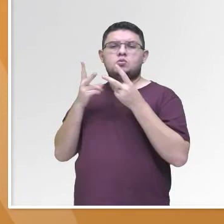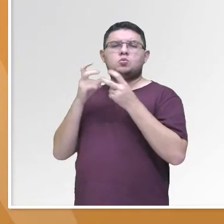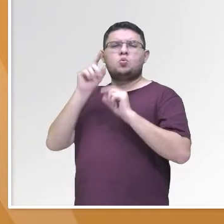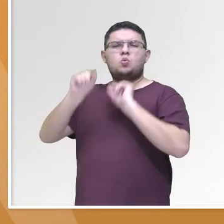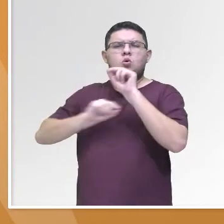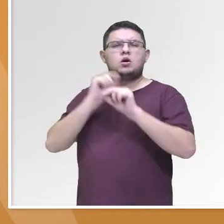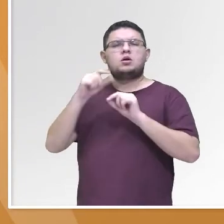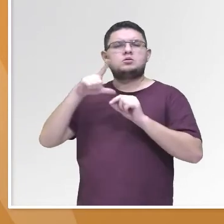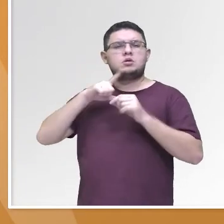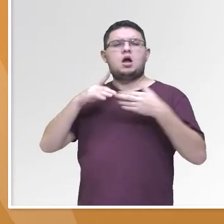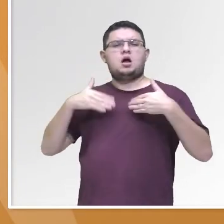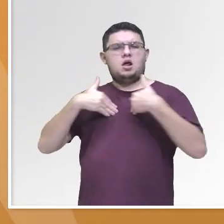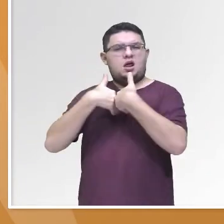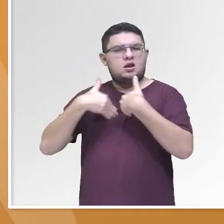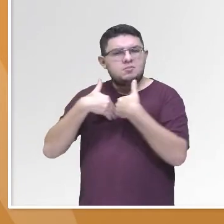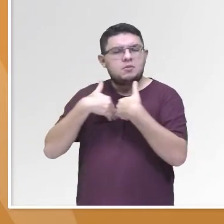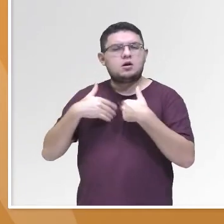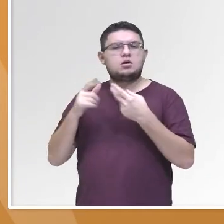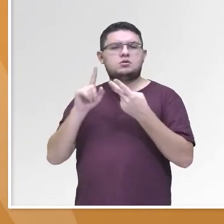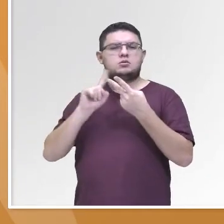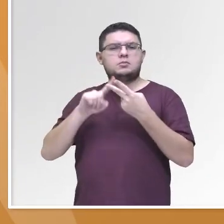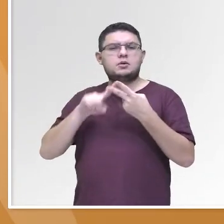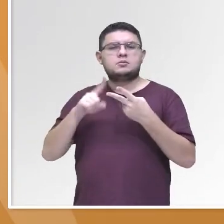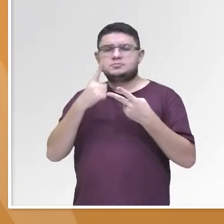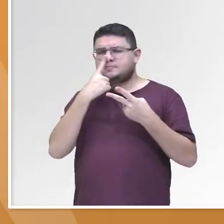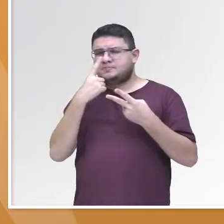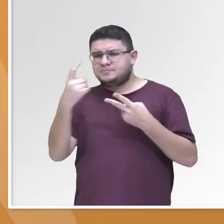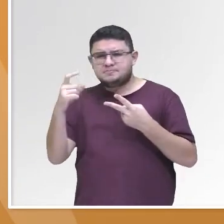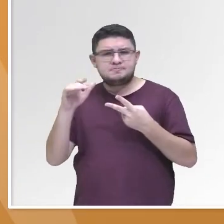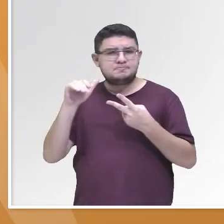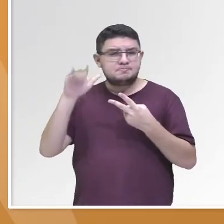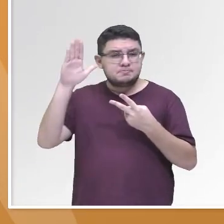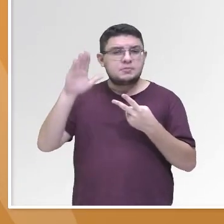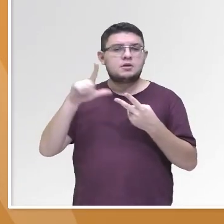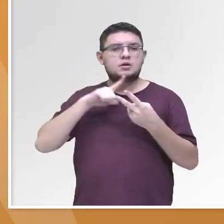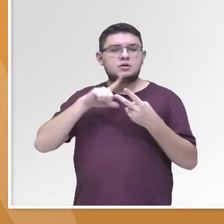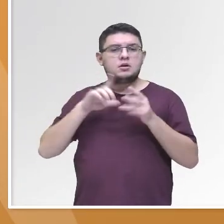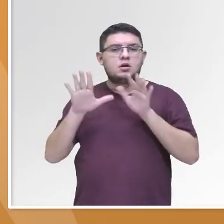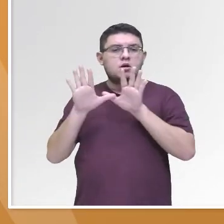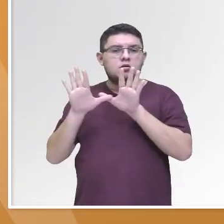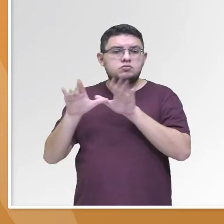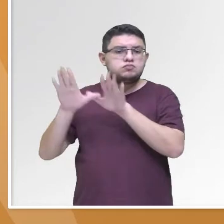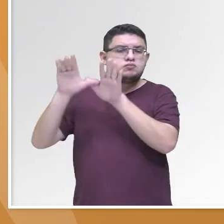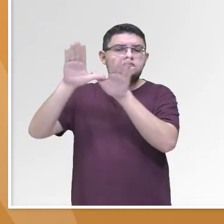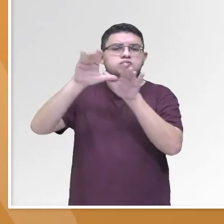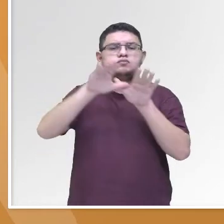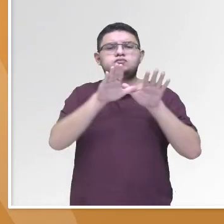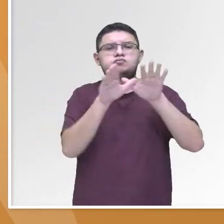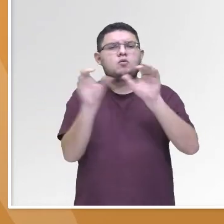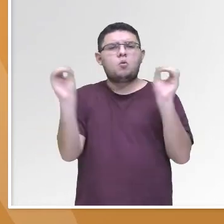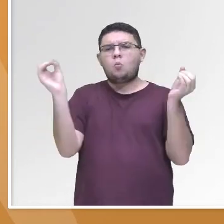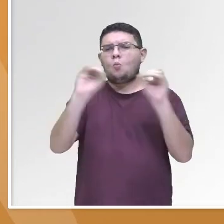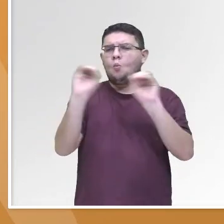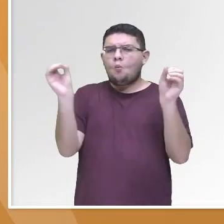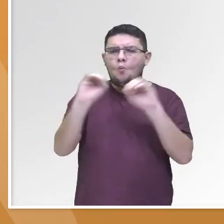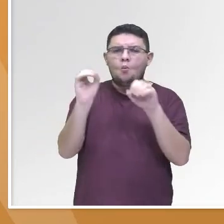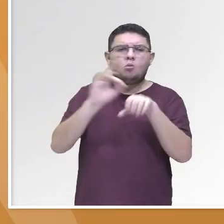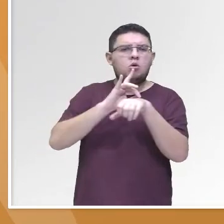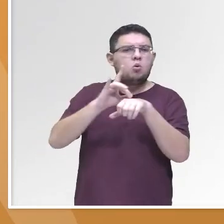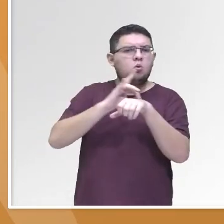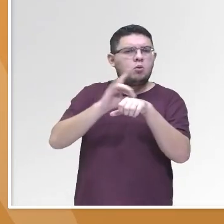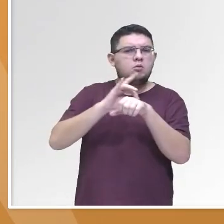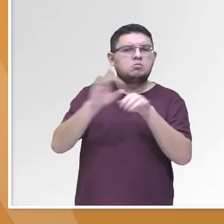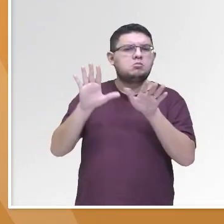o mau cheiro, né? Diferentemente ali do lixão, né? Os urubus, que não tem mais aí nessa imagem, né? Porque